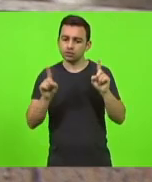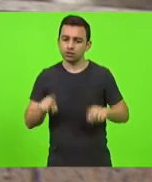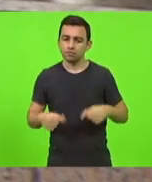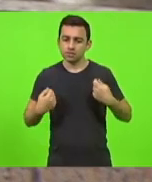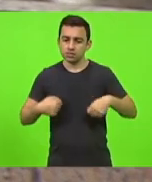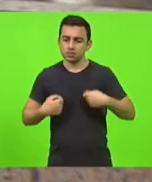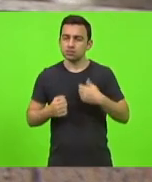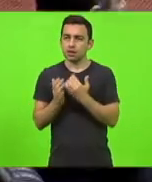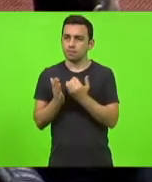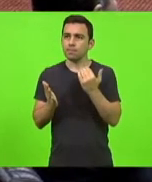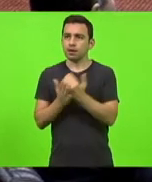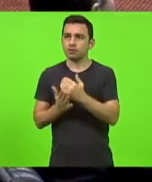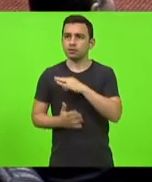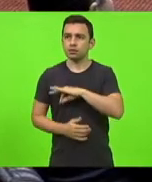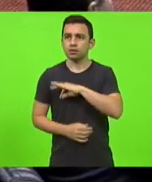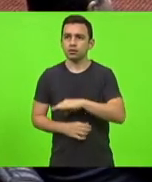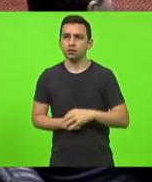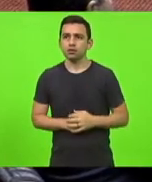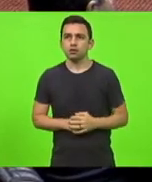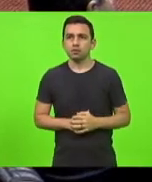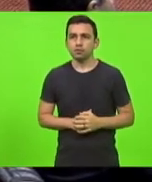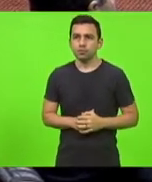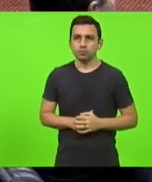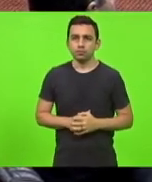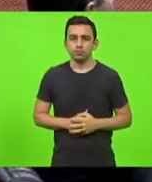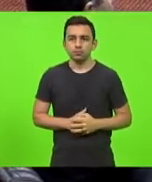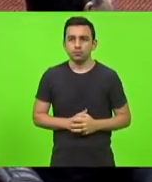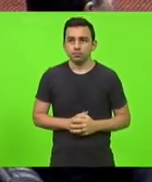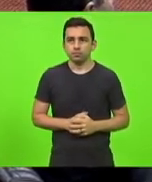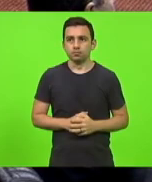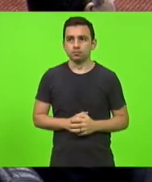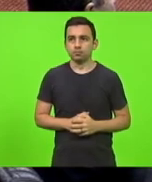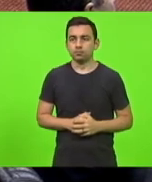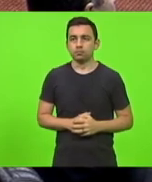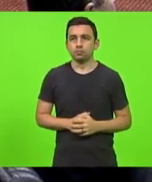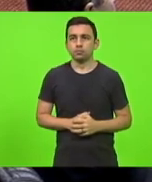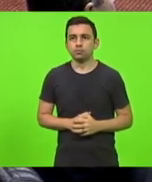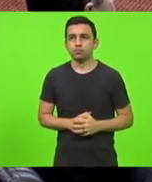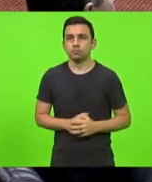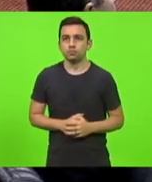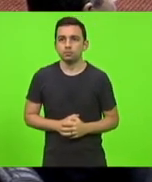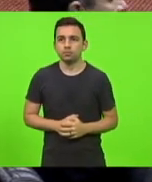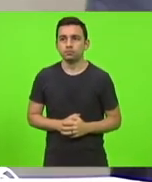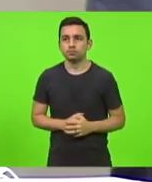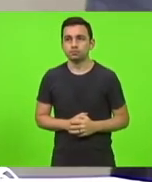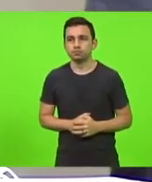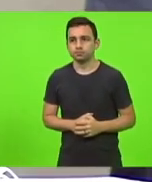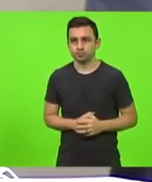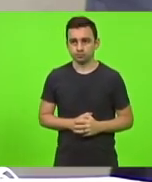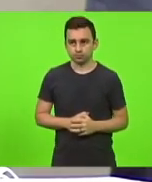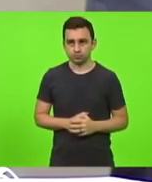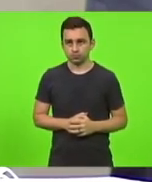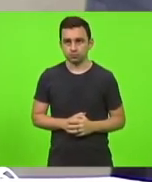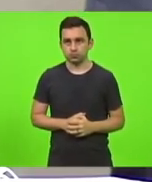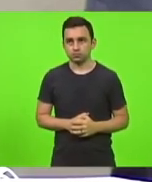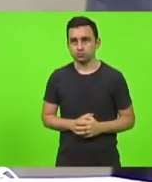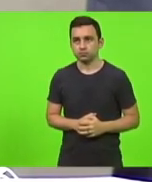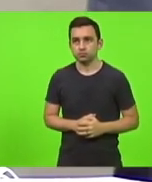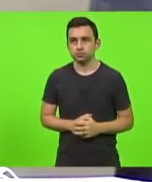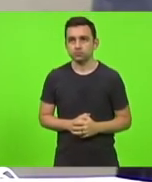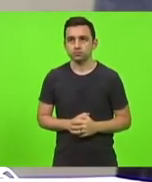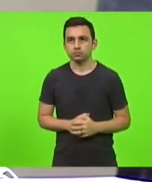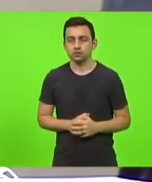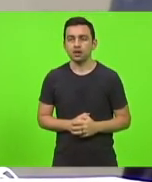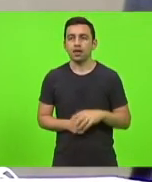salário. Atendendo o requerimento do deputado Jerry Comper, eu informo que nós estamos votando o projeto com